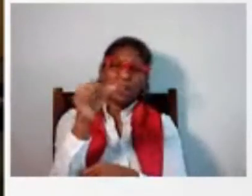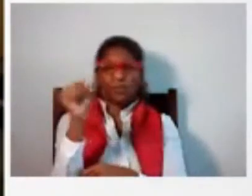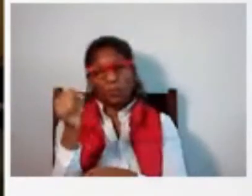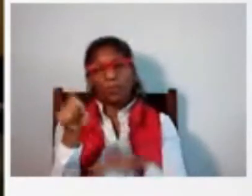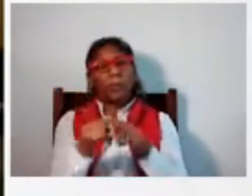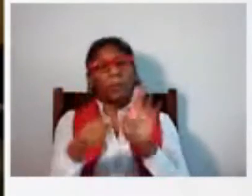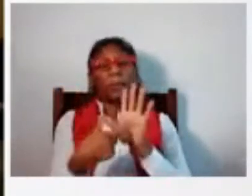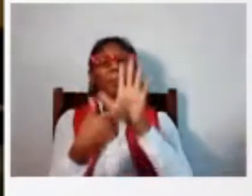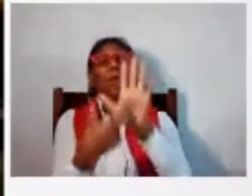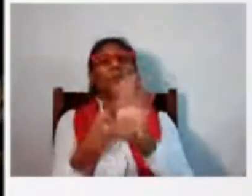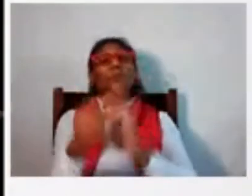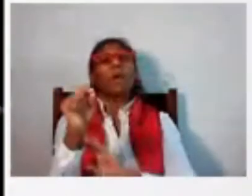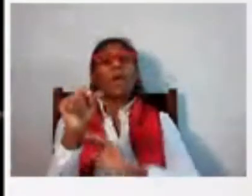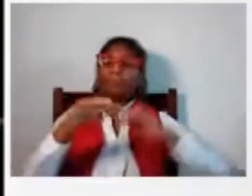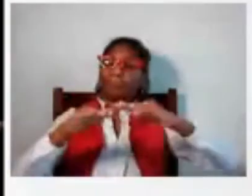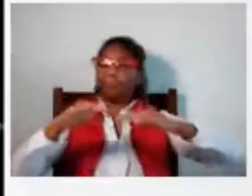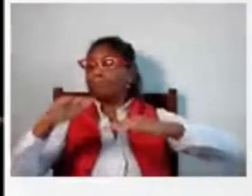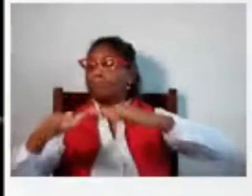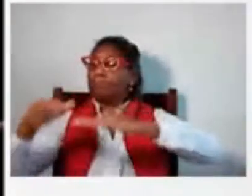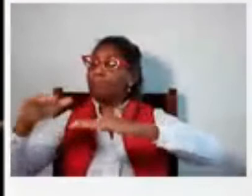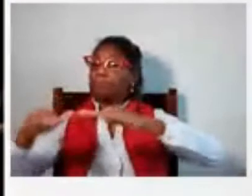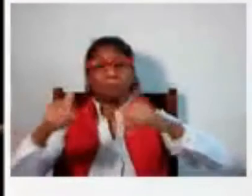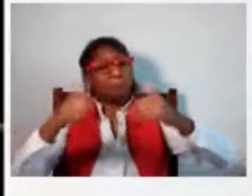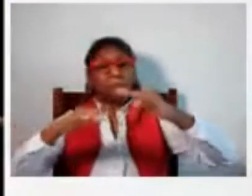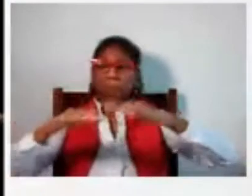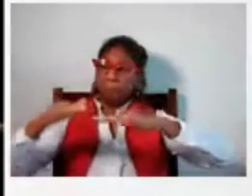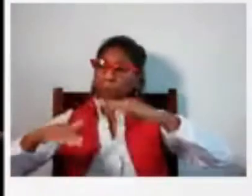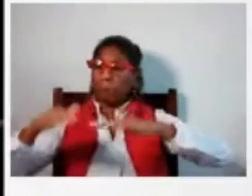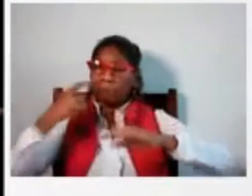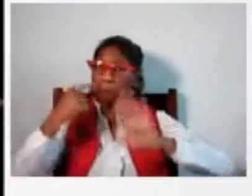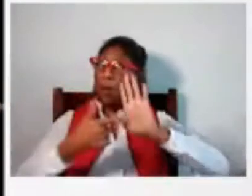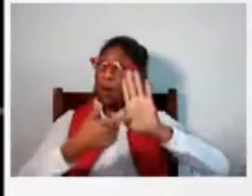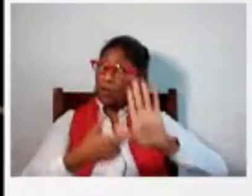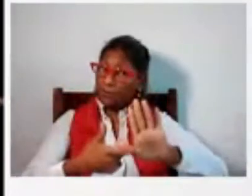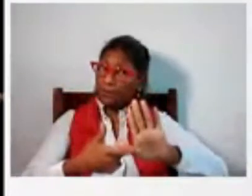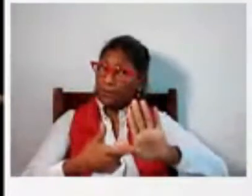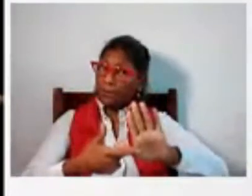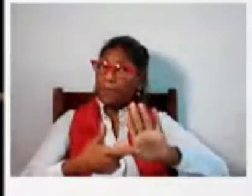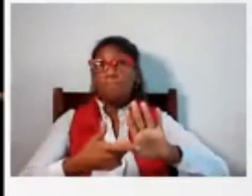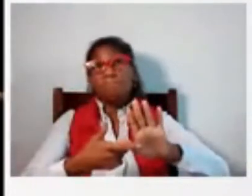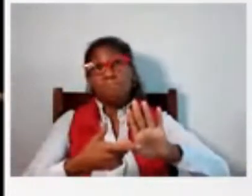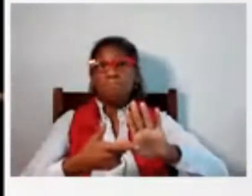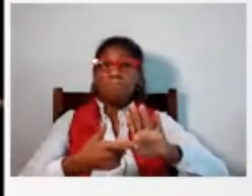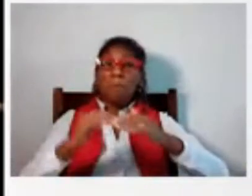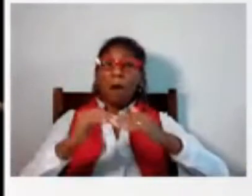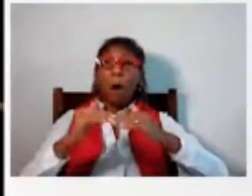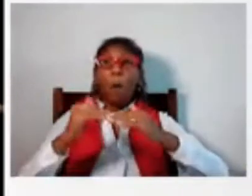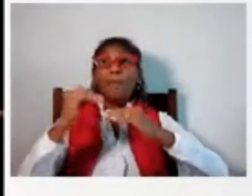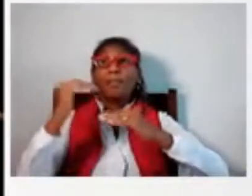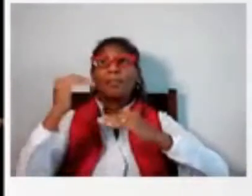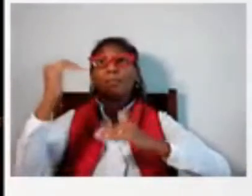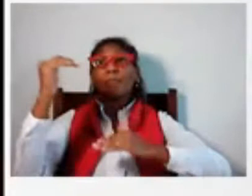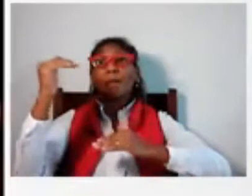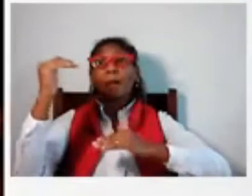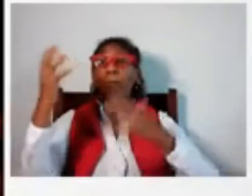na verdade, há uma estabilização até aqui, se verifica, não se tem uma clara tendência de aumento de casos na